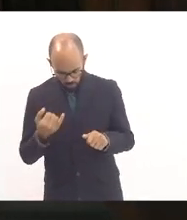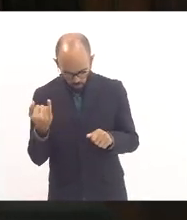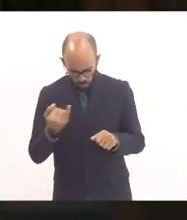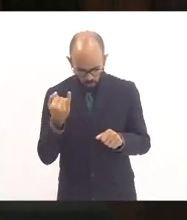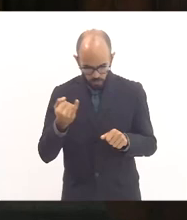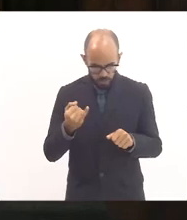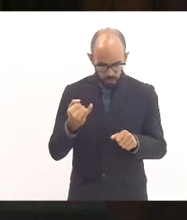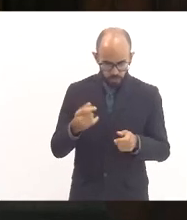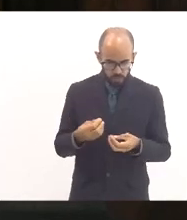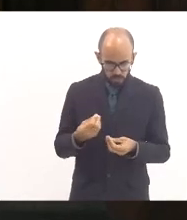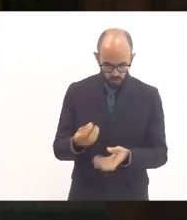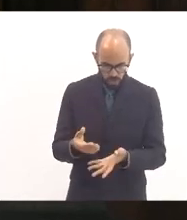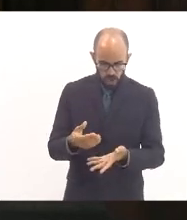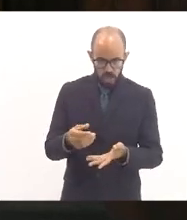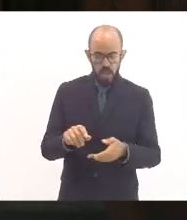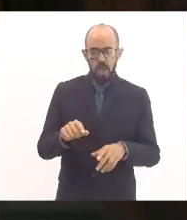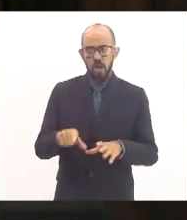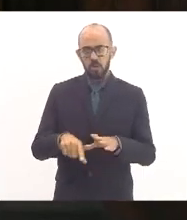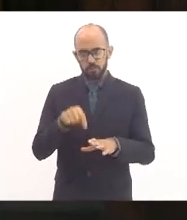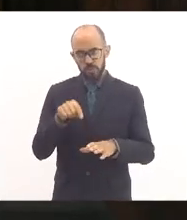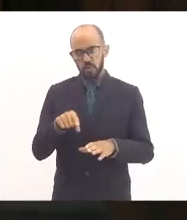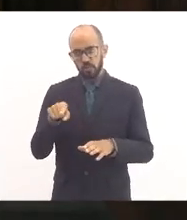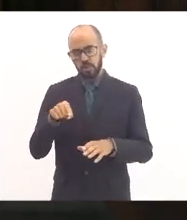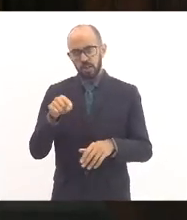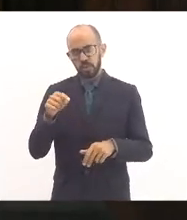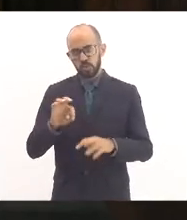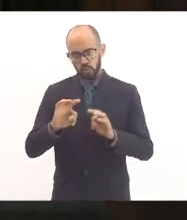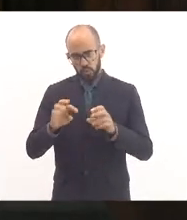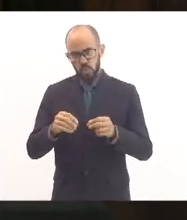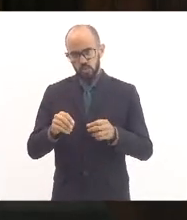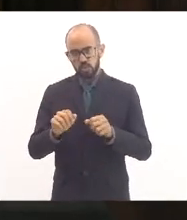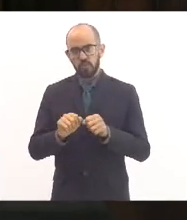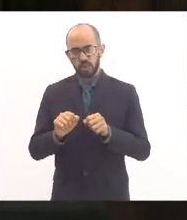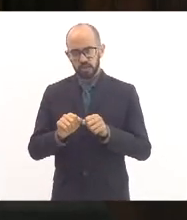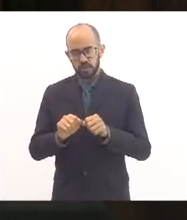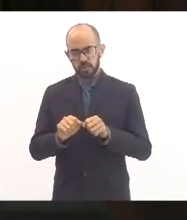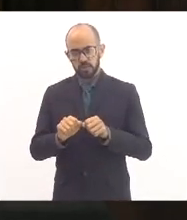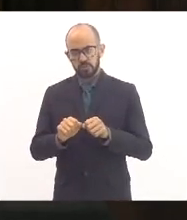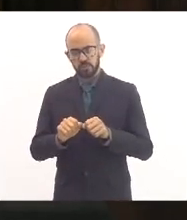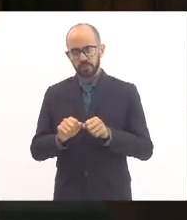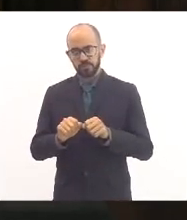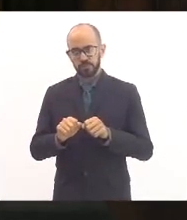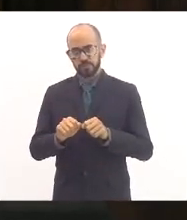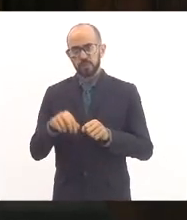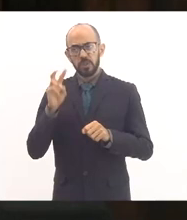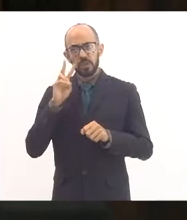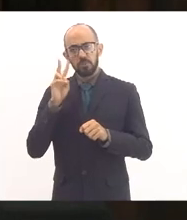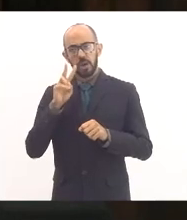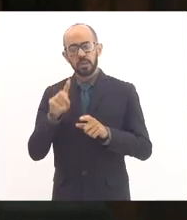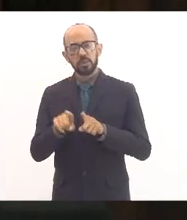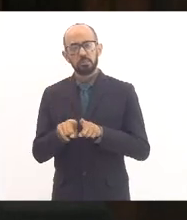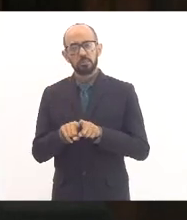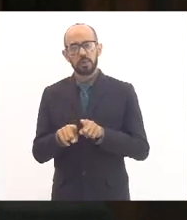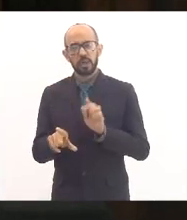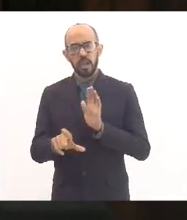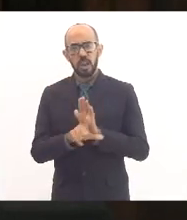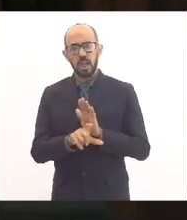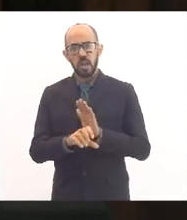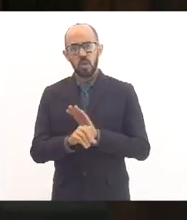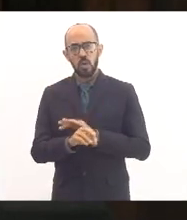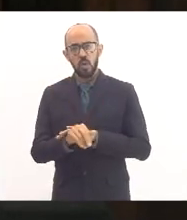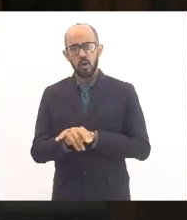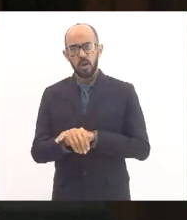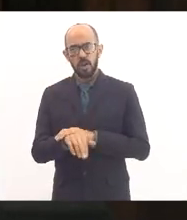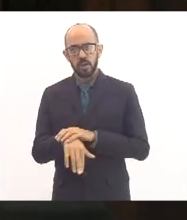dar a opção para que todos assim eu faço tá é lembrando também que tá previsto na lei orgânica a